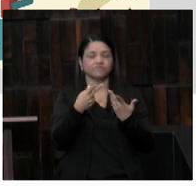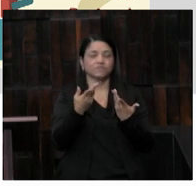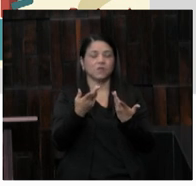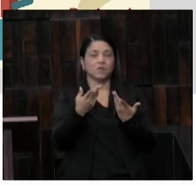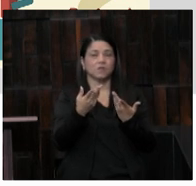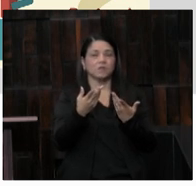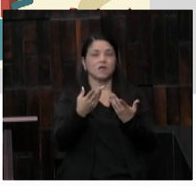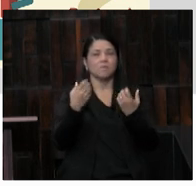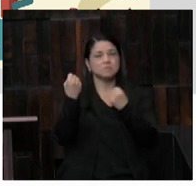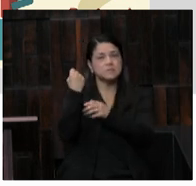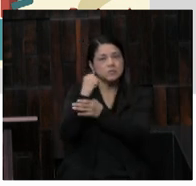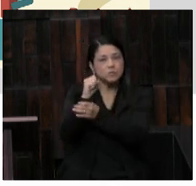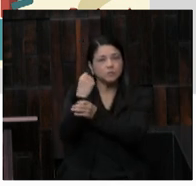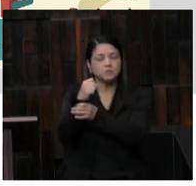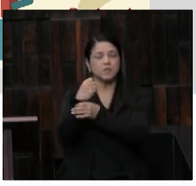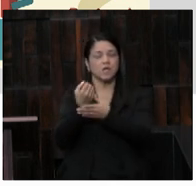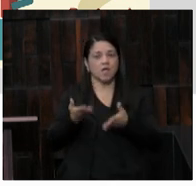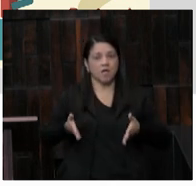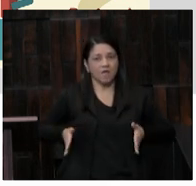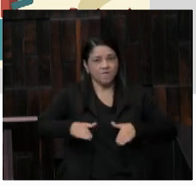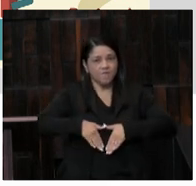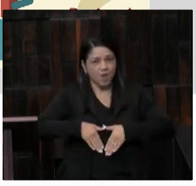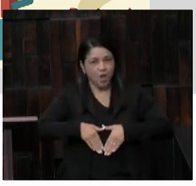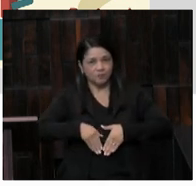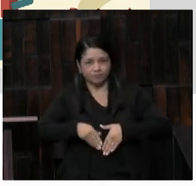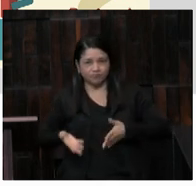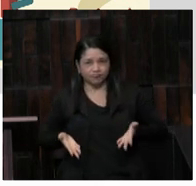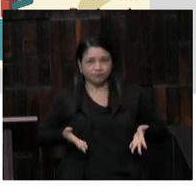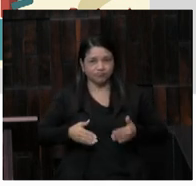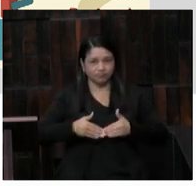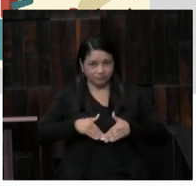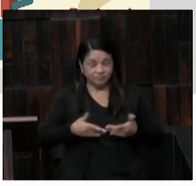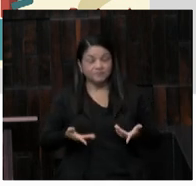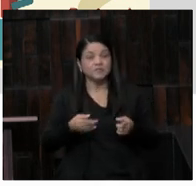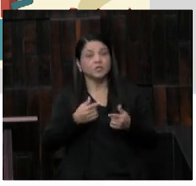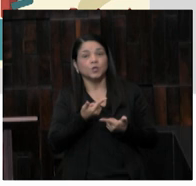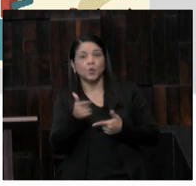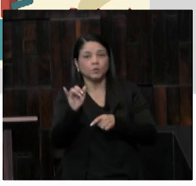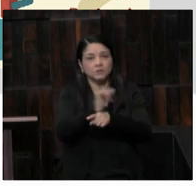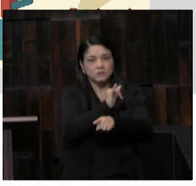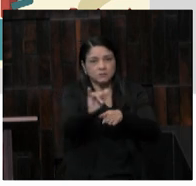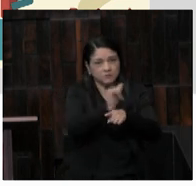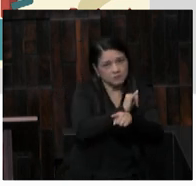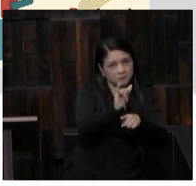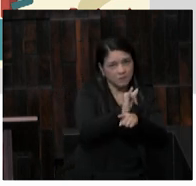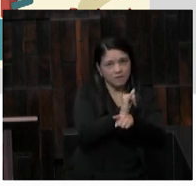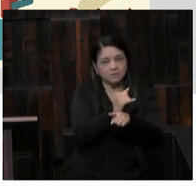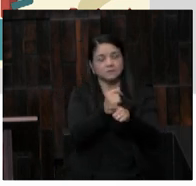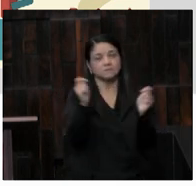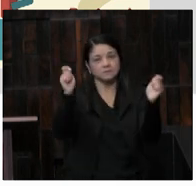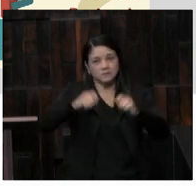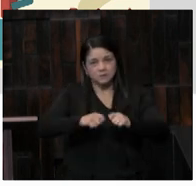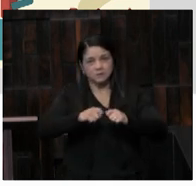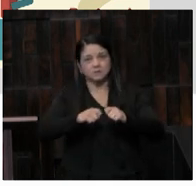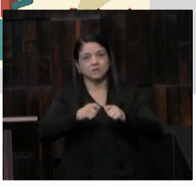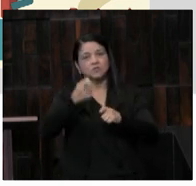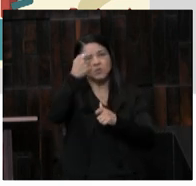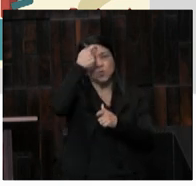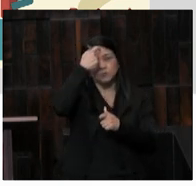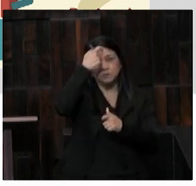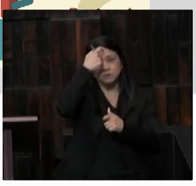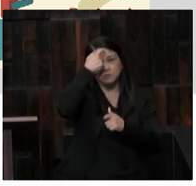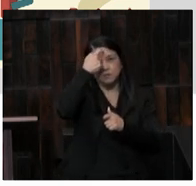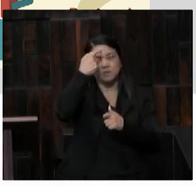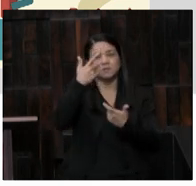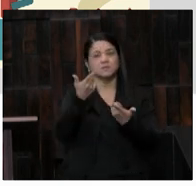da psicomotricidade, o desfraude no autismo, e também outras estratégias que a gente tem em termos de conscientização,